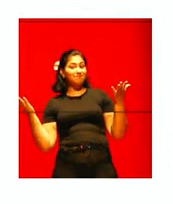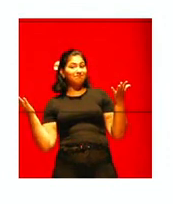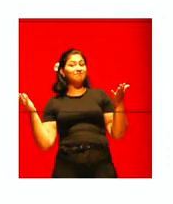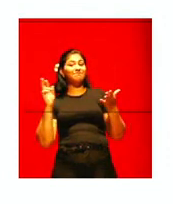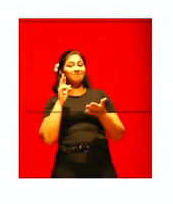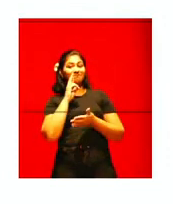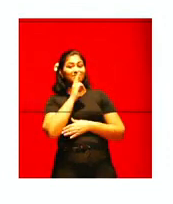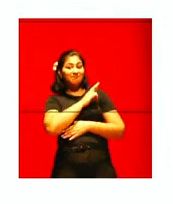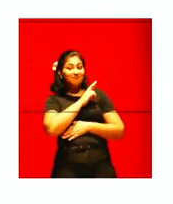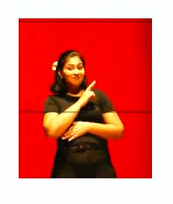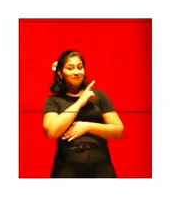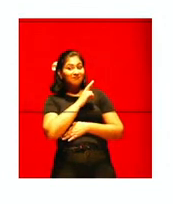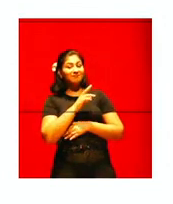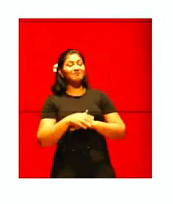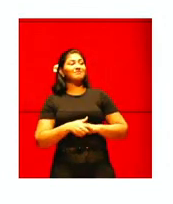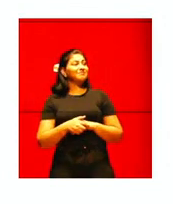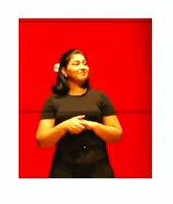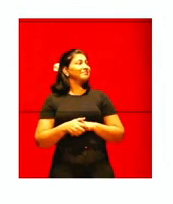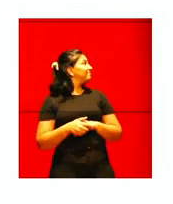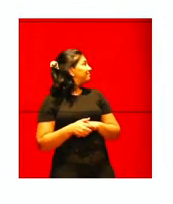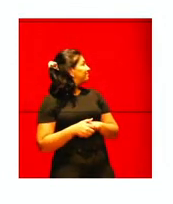a resposta?